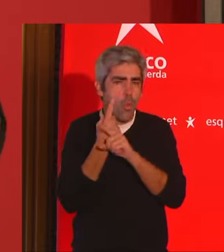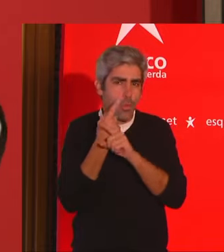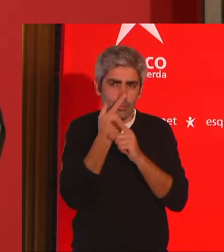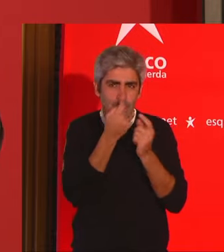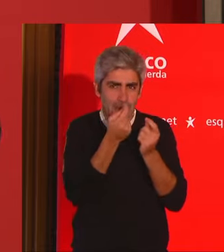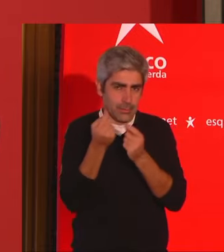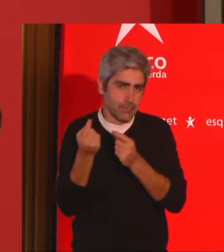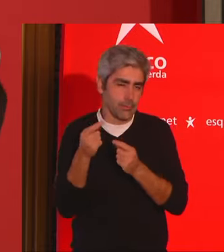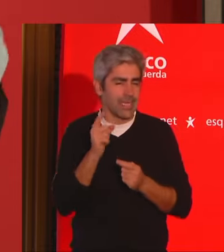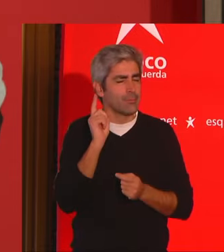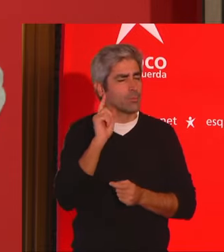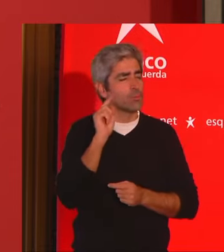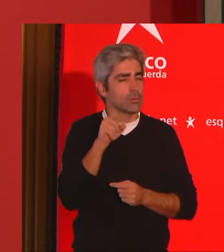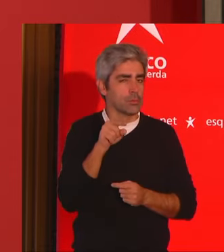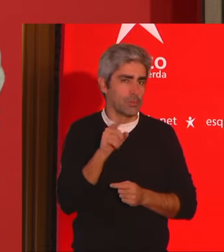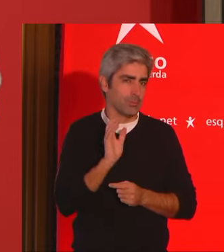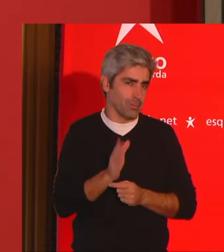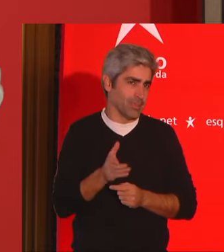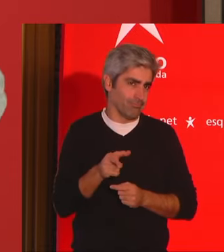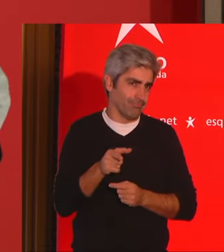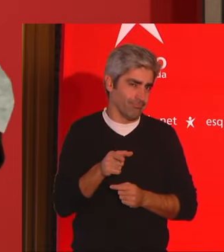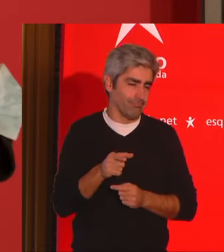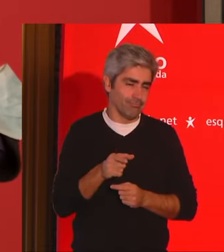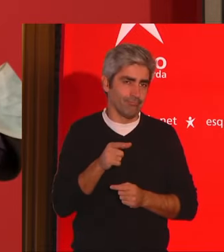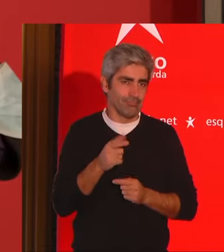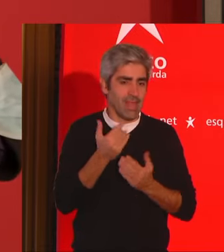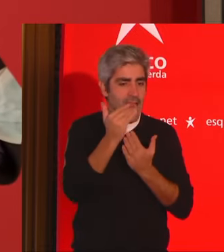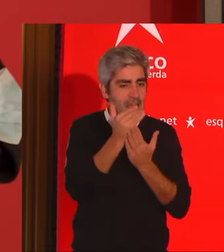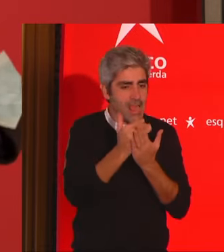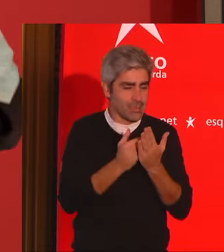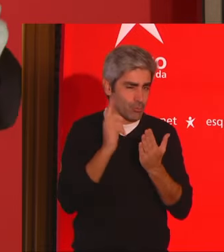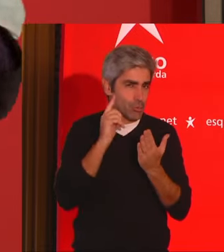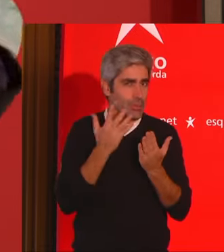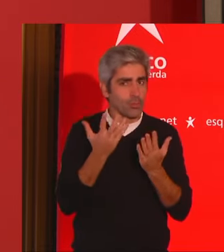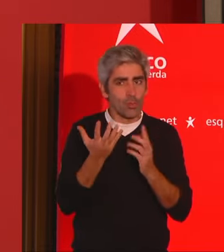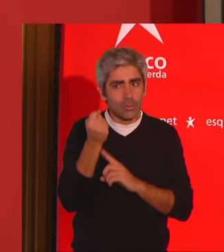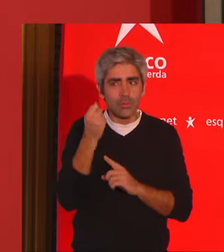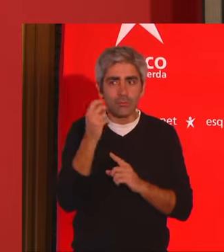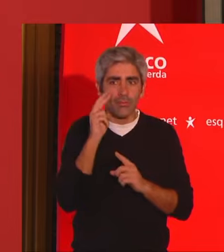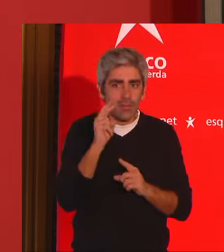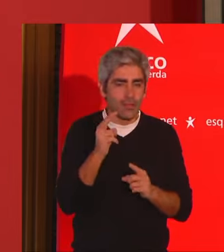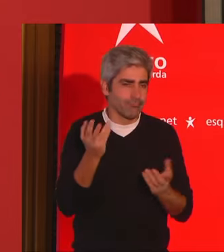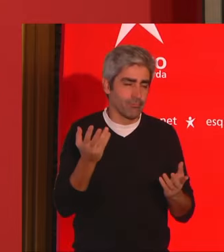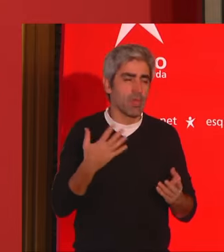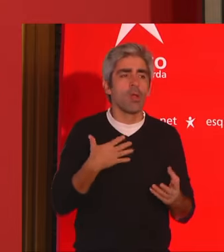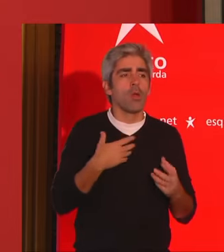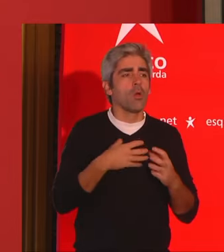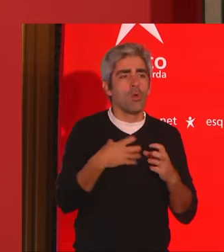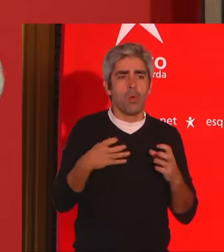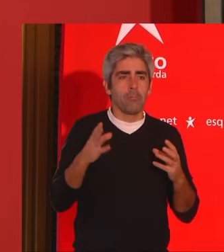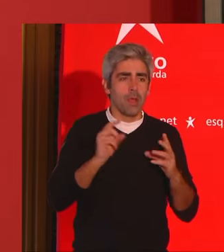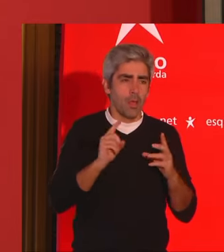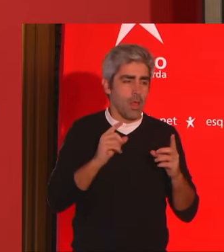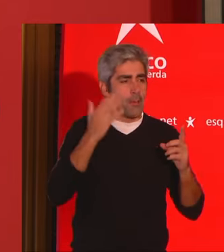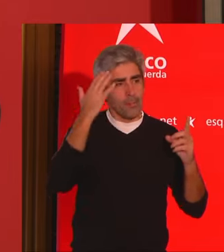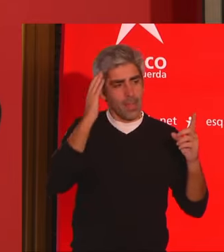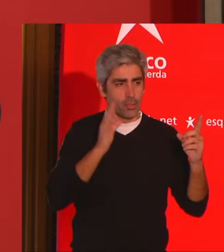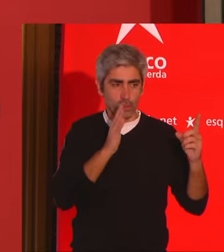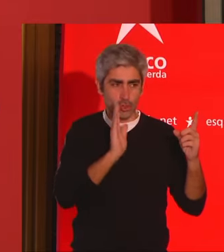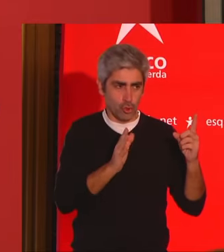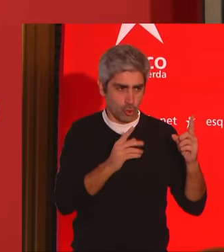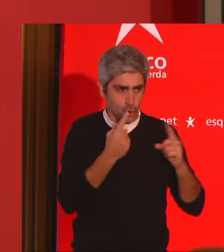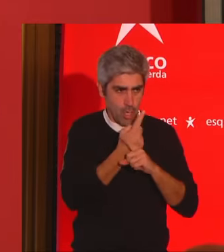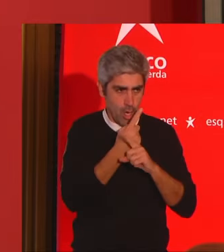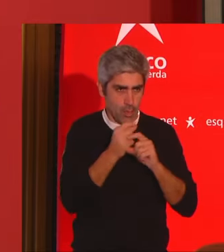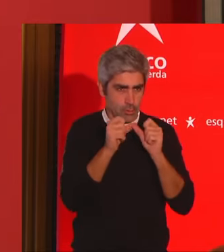Era importantíssimo ter essa lista. Bom, não vou alongar-me, a Marisa também já referiu